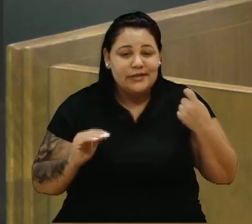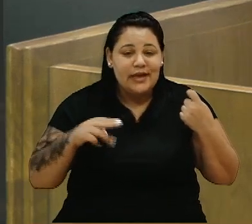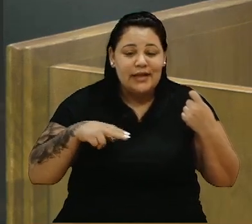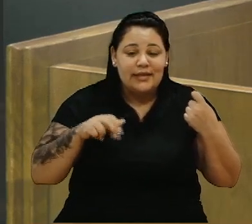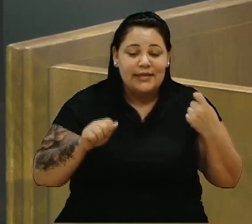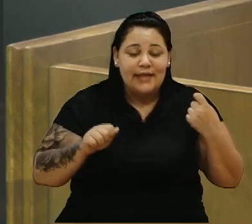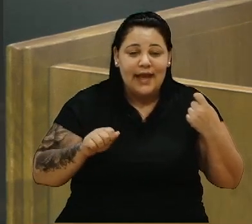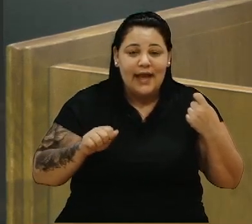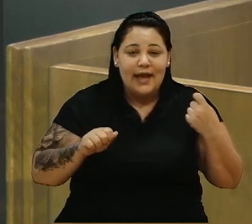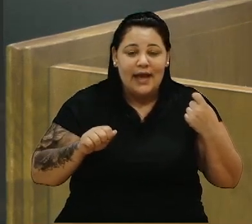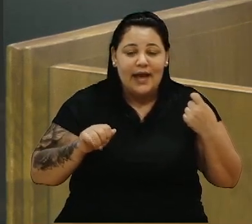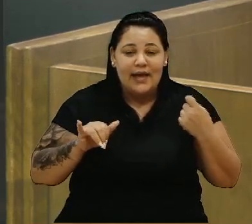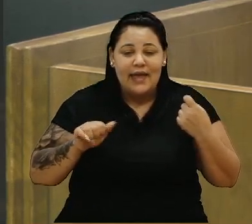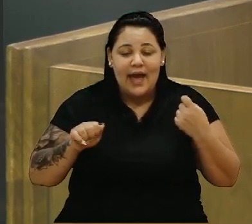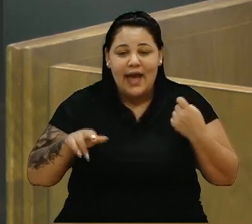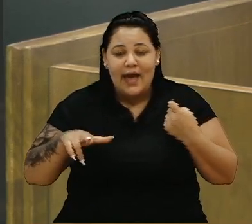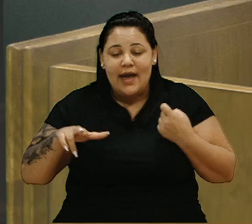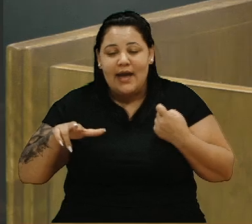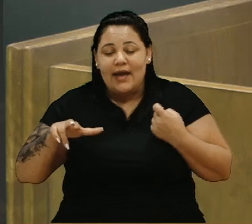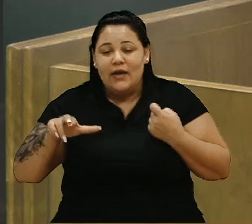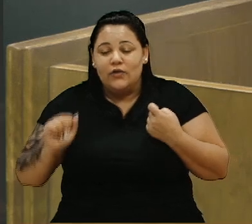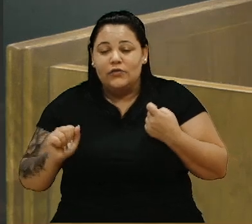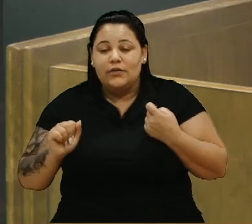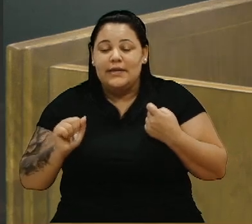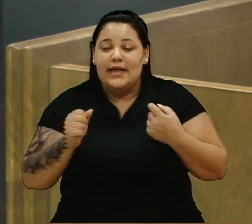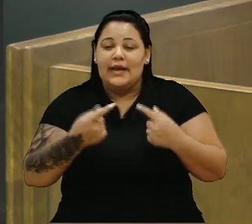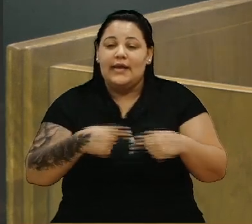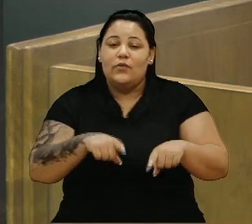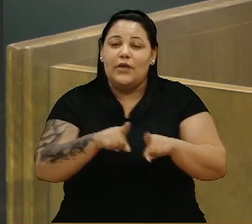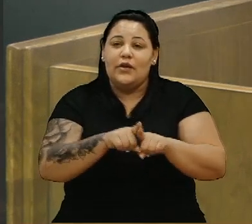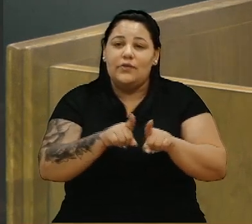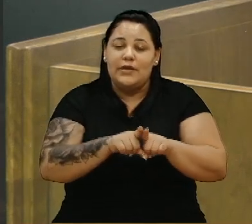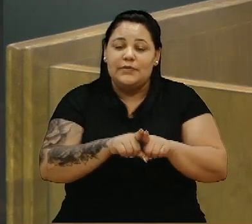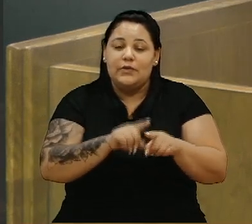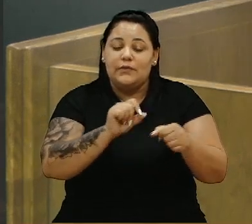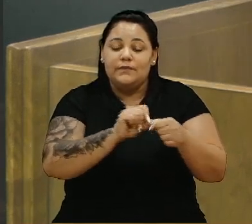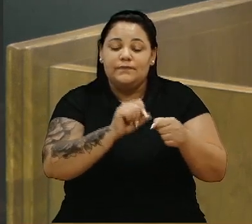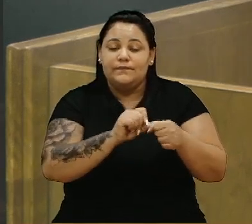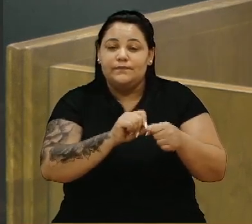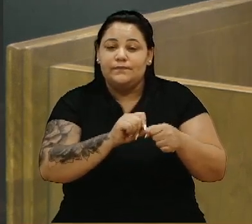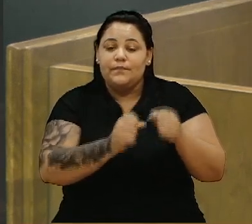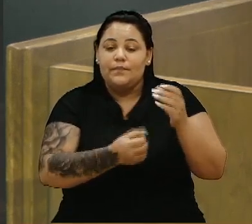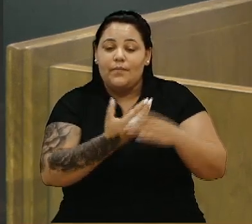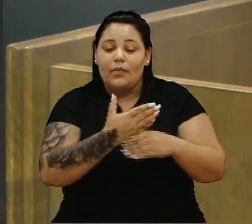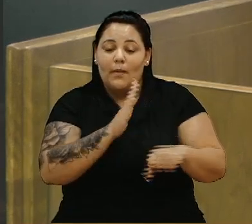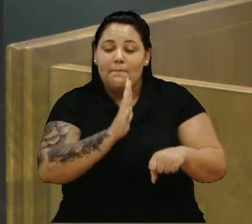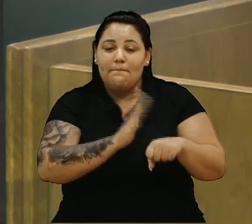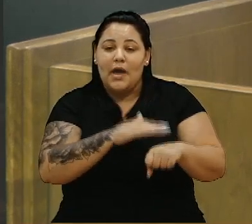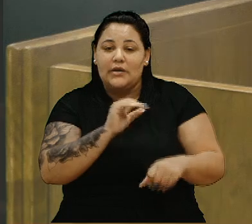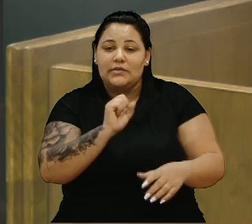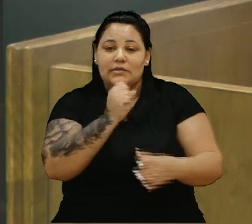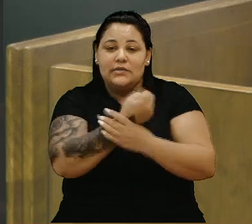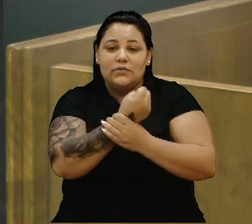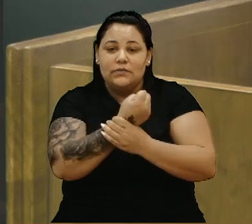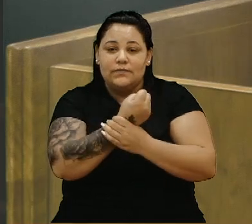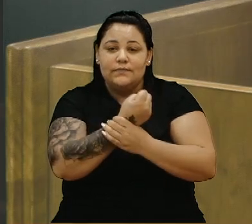feito para resolver ou para promover mais segurança às escolas?